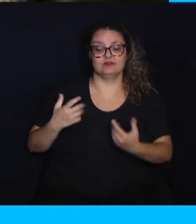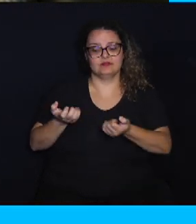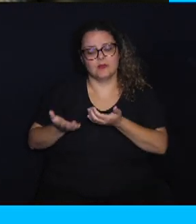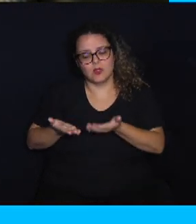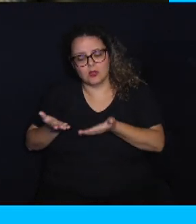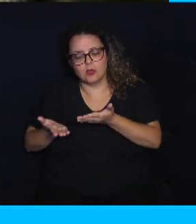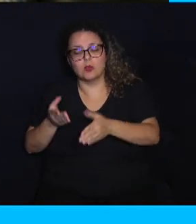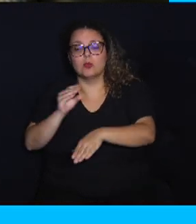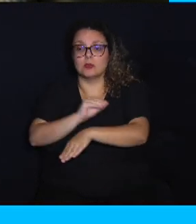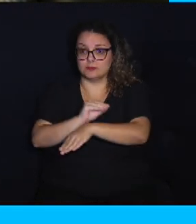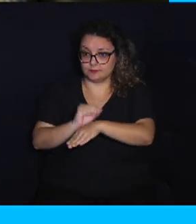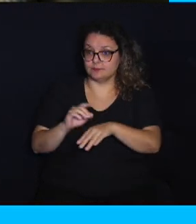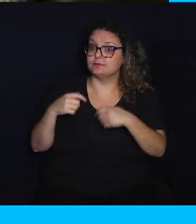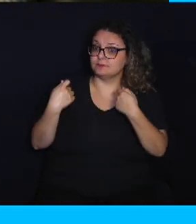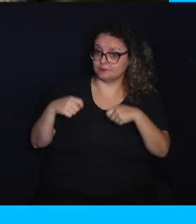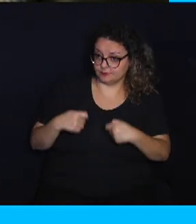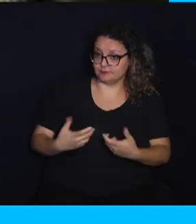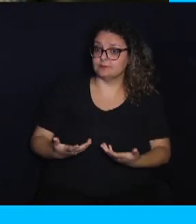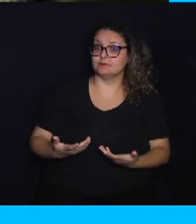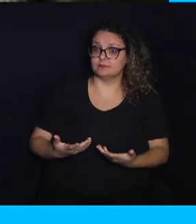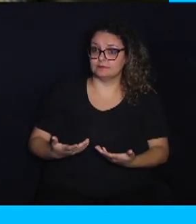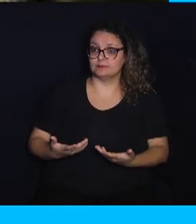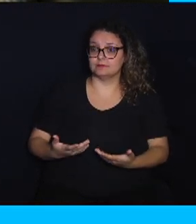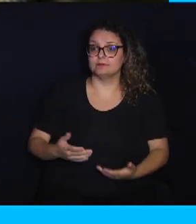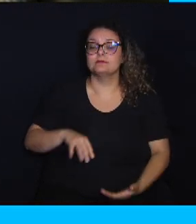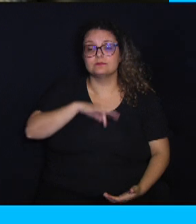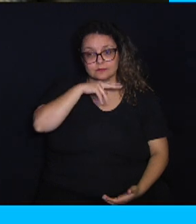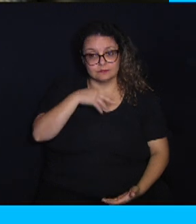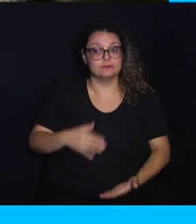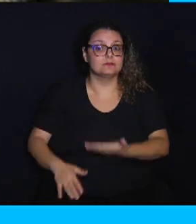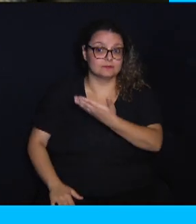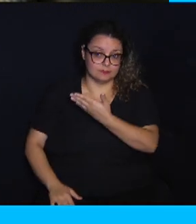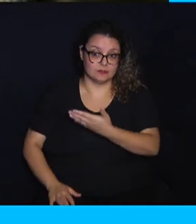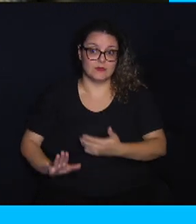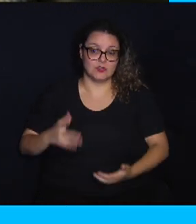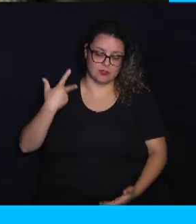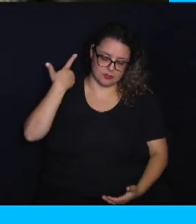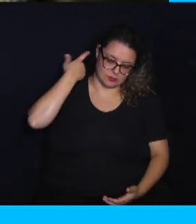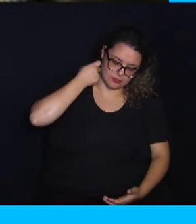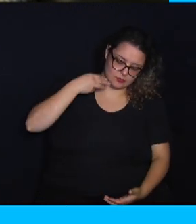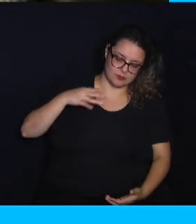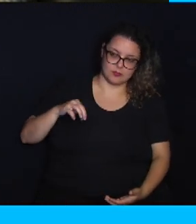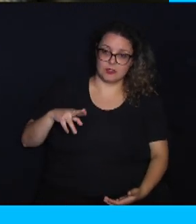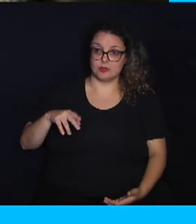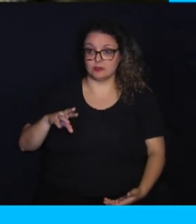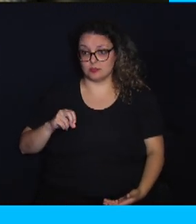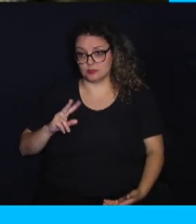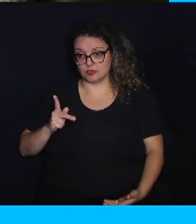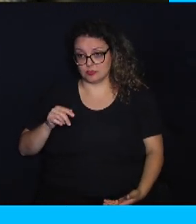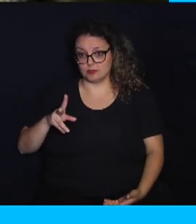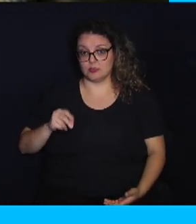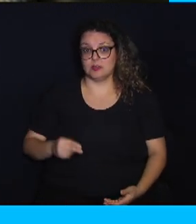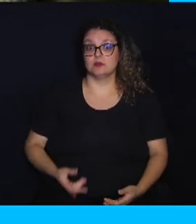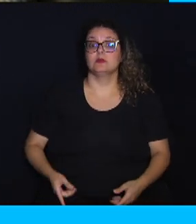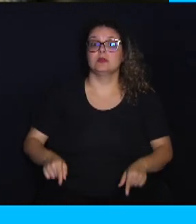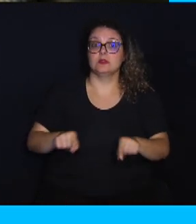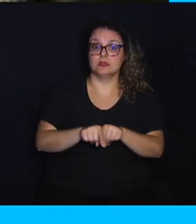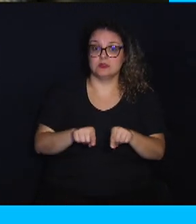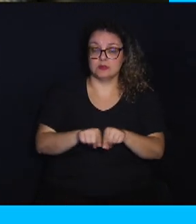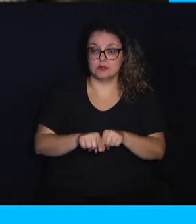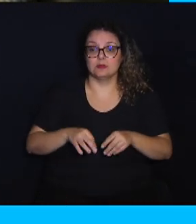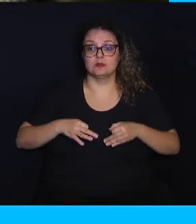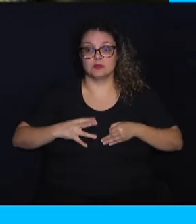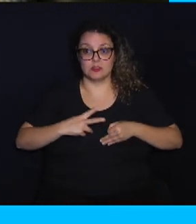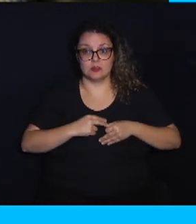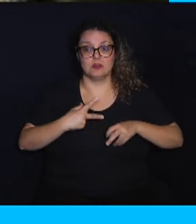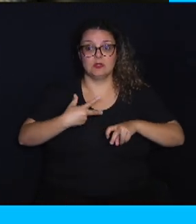os cuidados necessários. O animalzinho já foi microchipado, além de ter castração, vermifugação